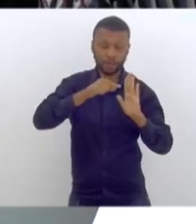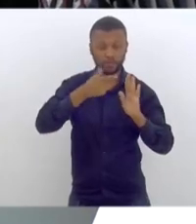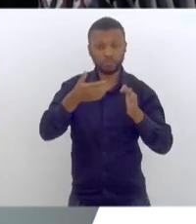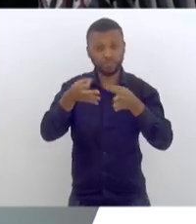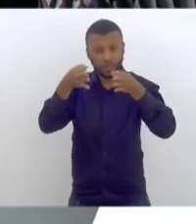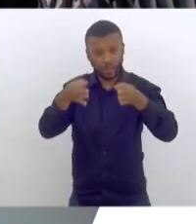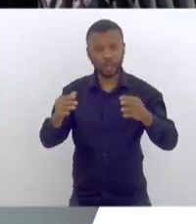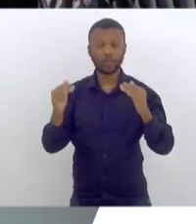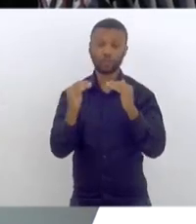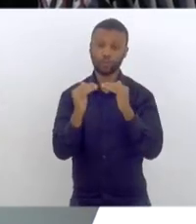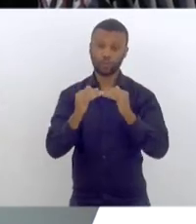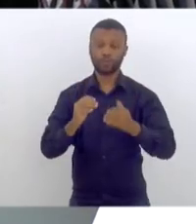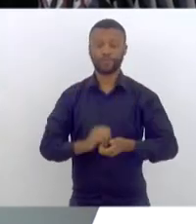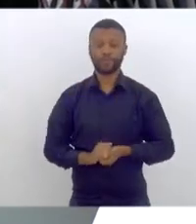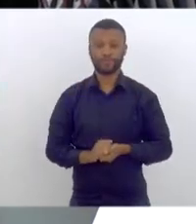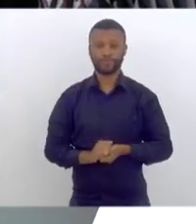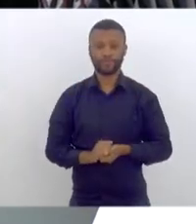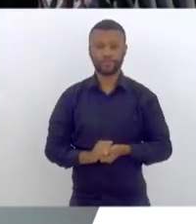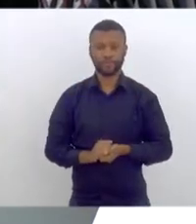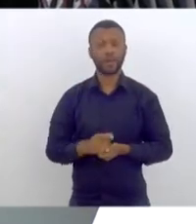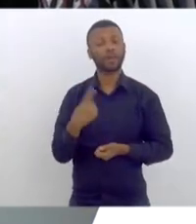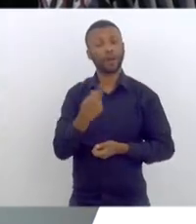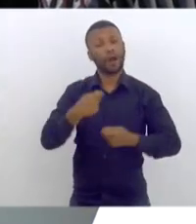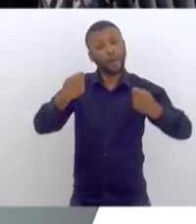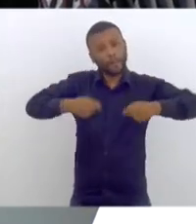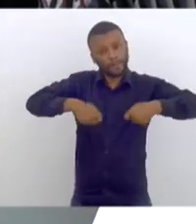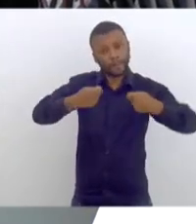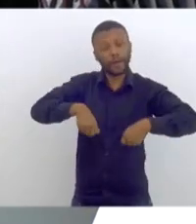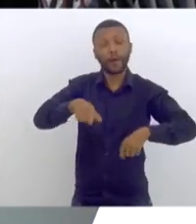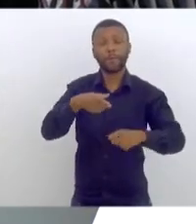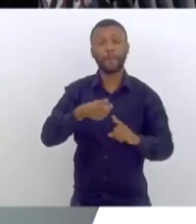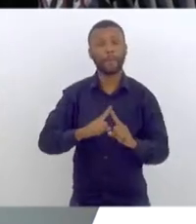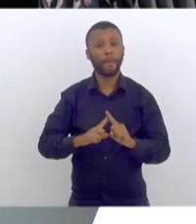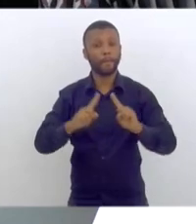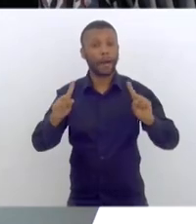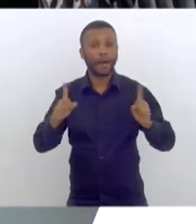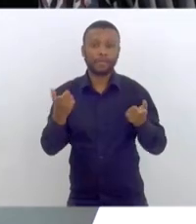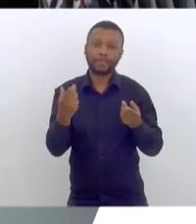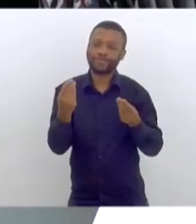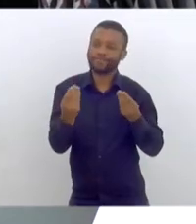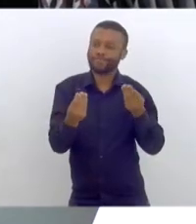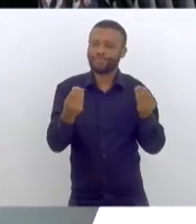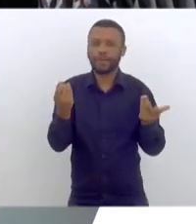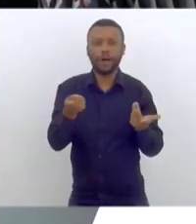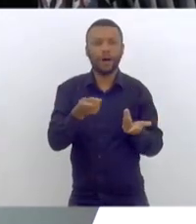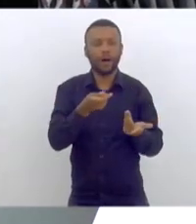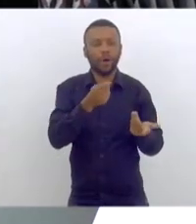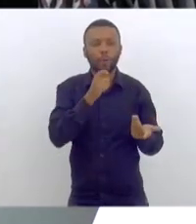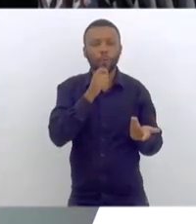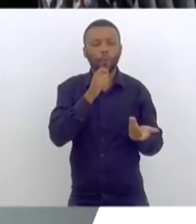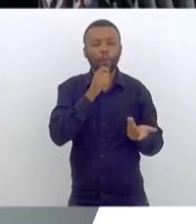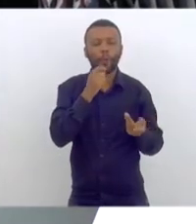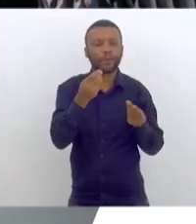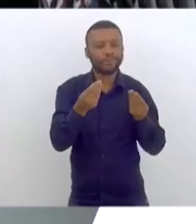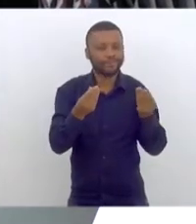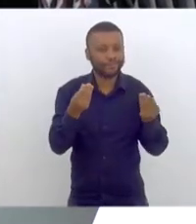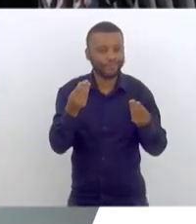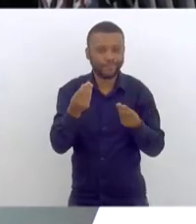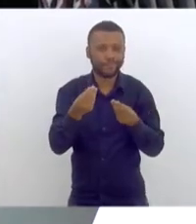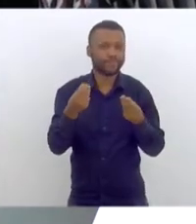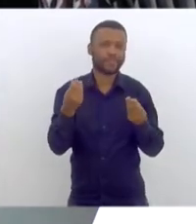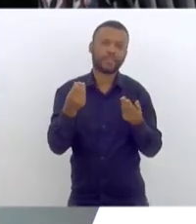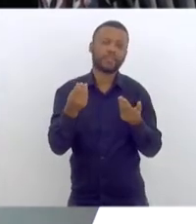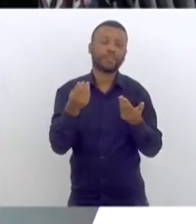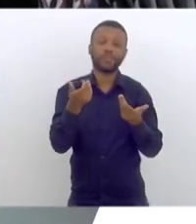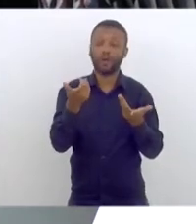precisa mas eu não vejo assim nenhuma situação que coloca